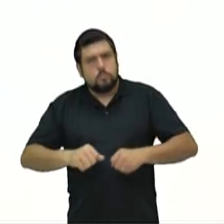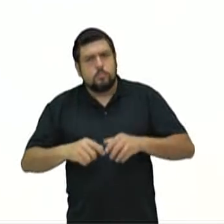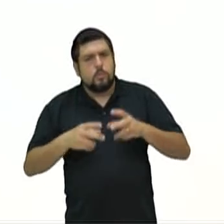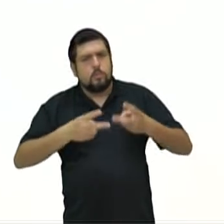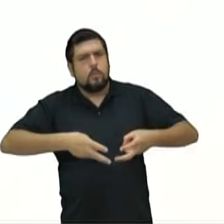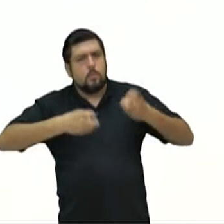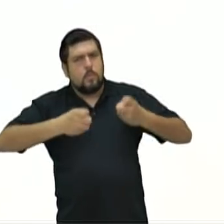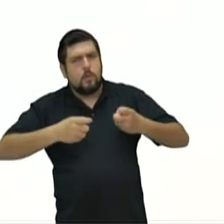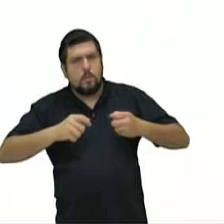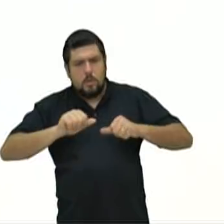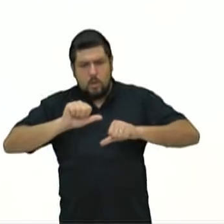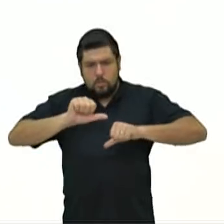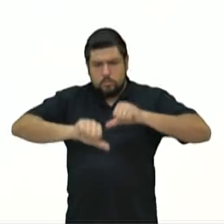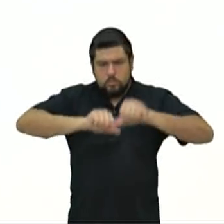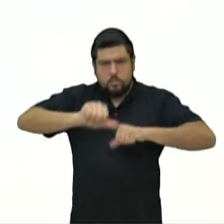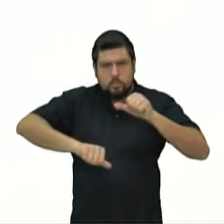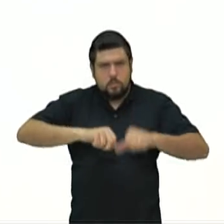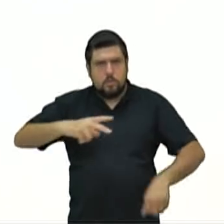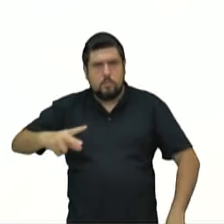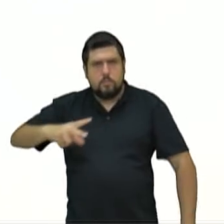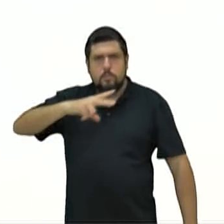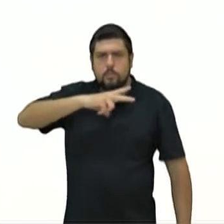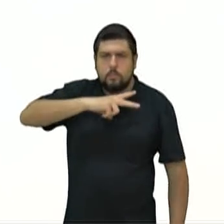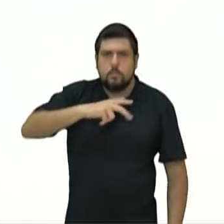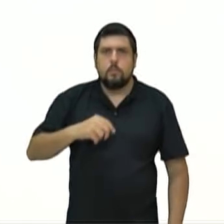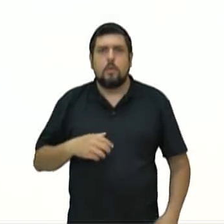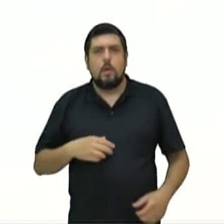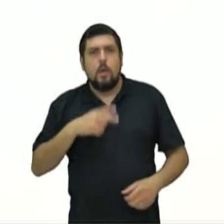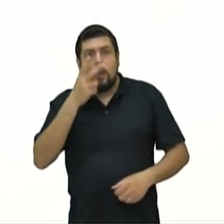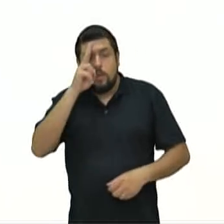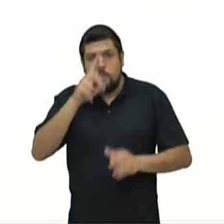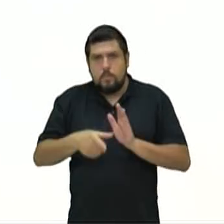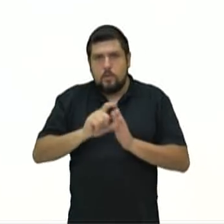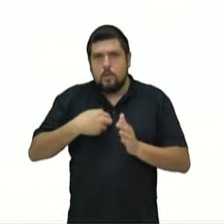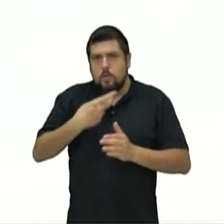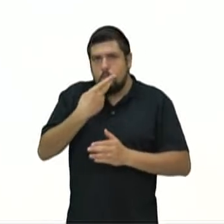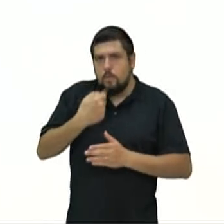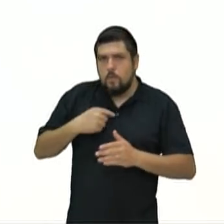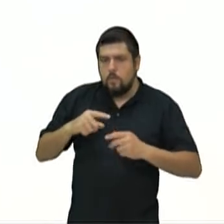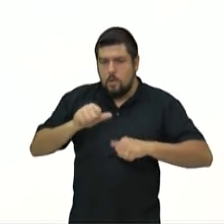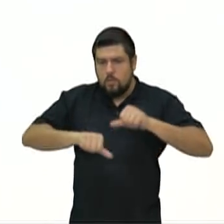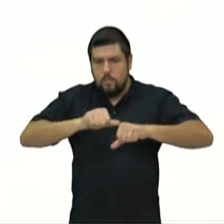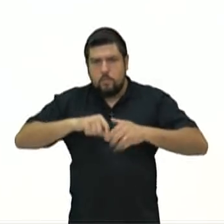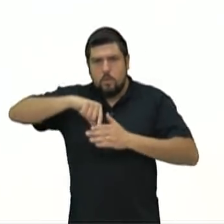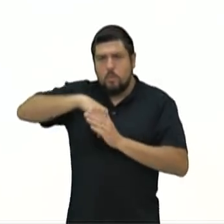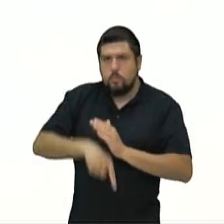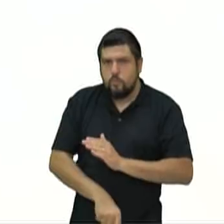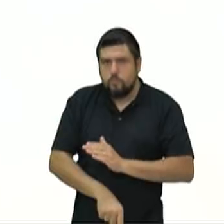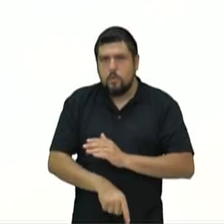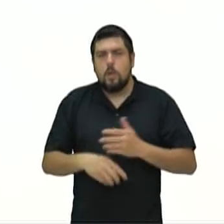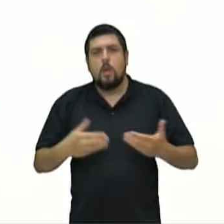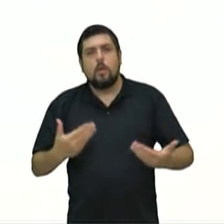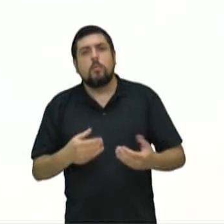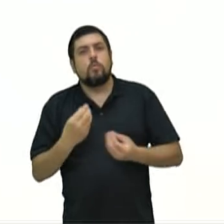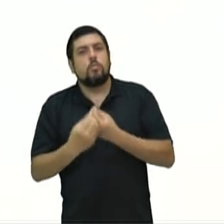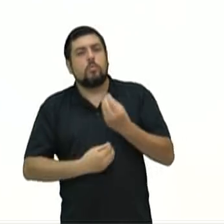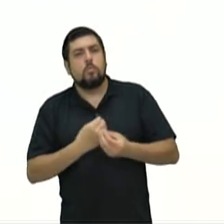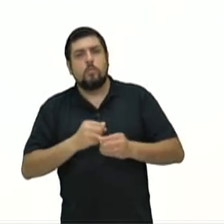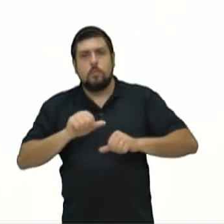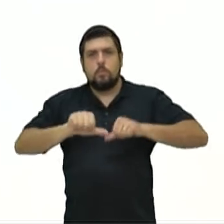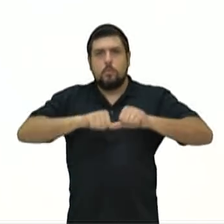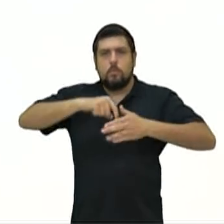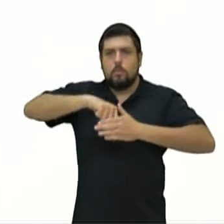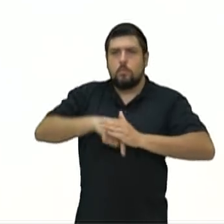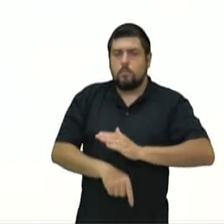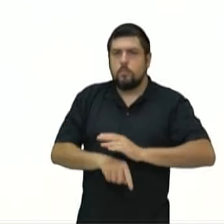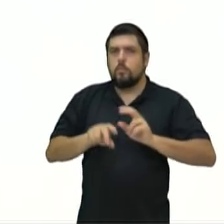transformação pessoal. Eu não falei para vocês agora há pouco ali que a transformação era profunda? Então, ele vai brincar com a transformação profunda da tese dele,